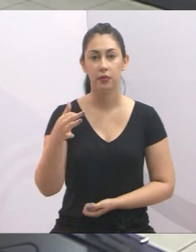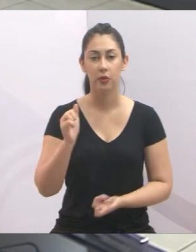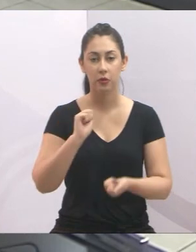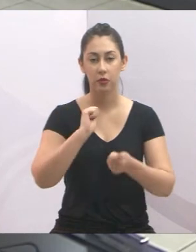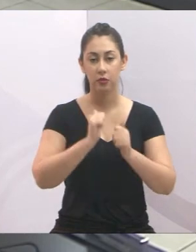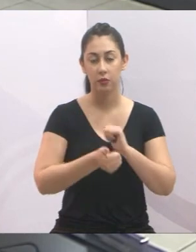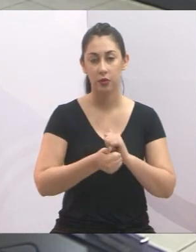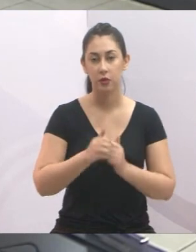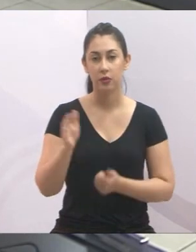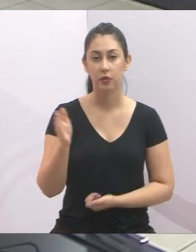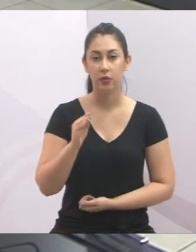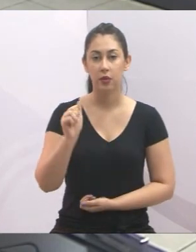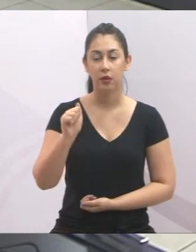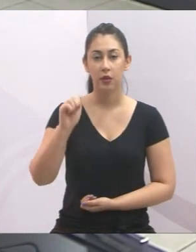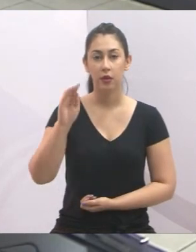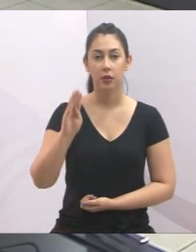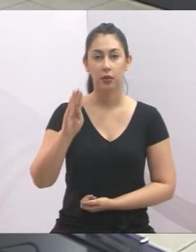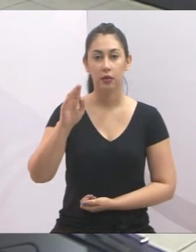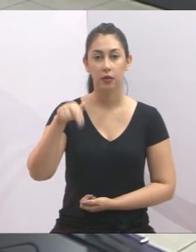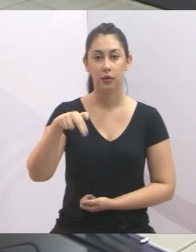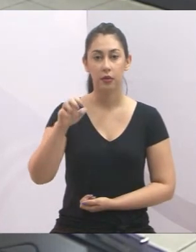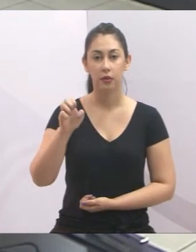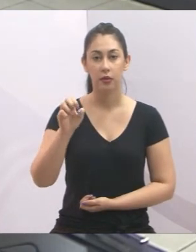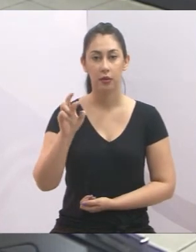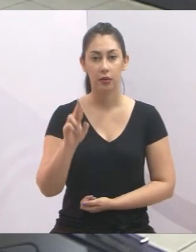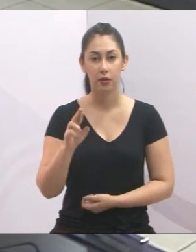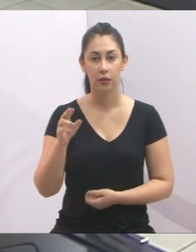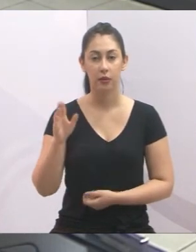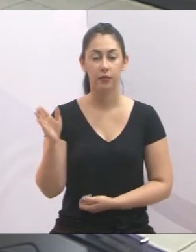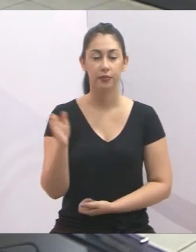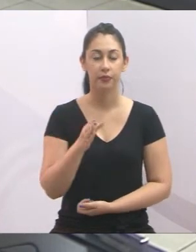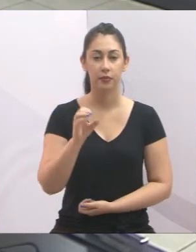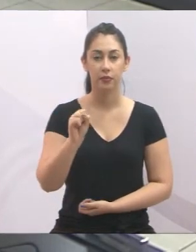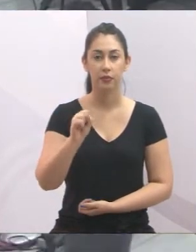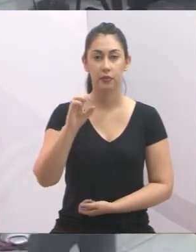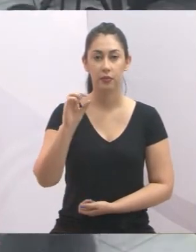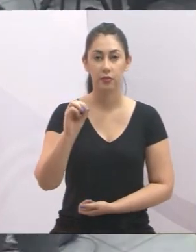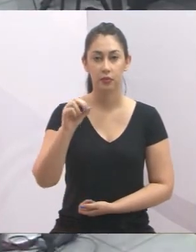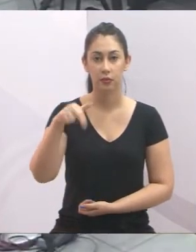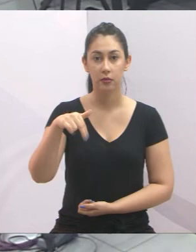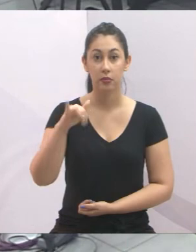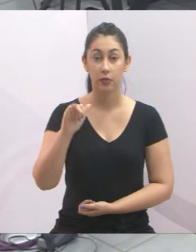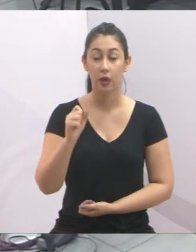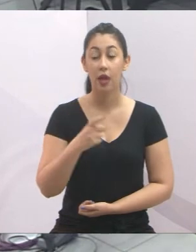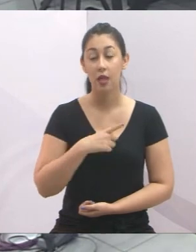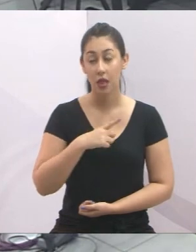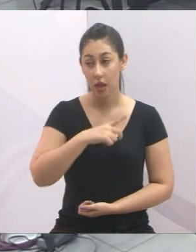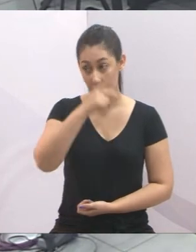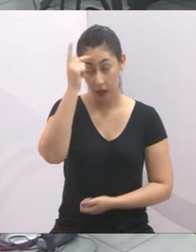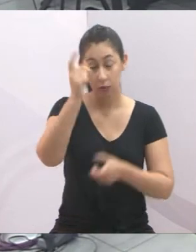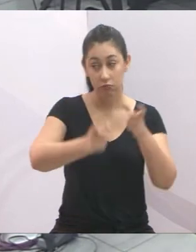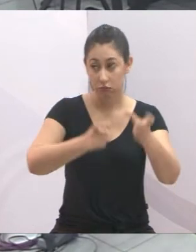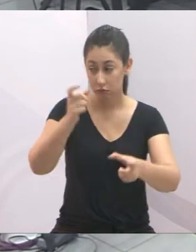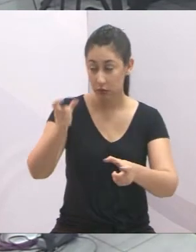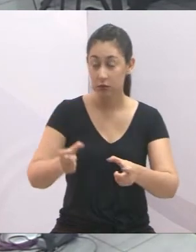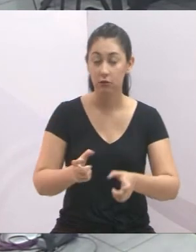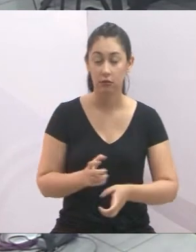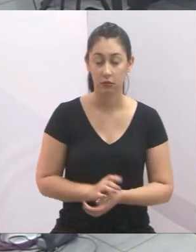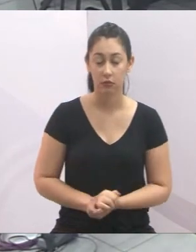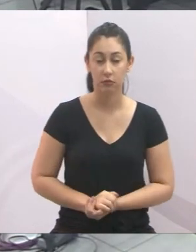Esporte, Abner de Madureira e Sônia Patos da Amizade. Temos escola, senhor presidente.